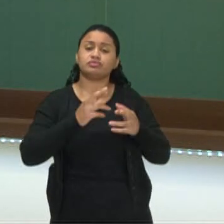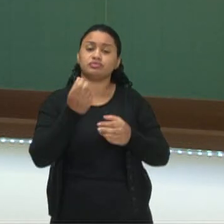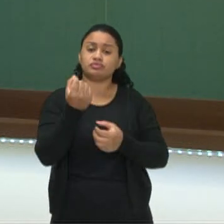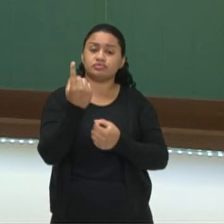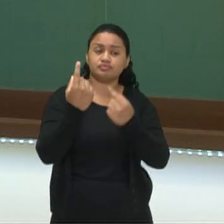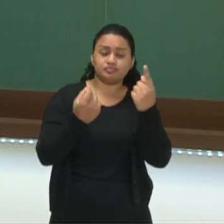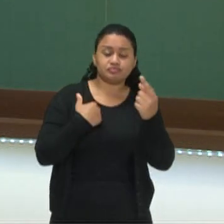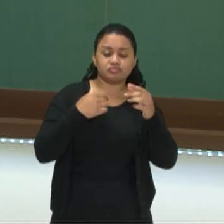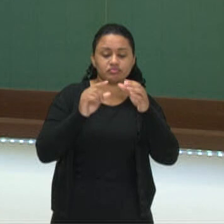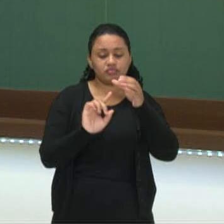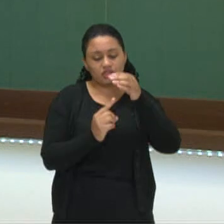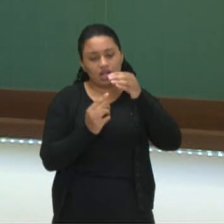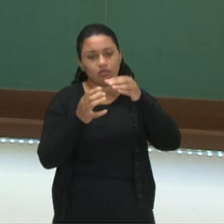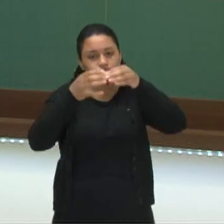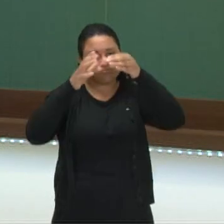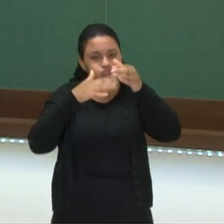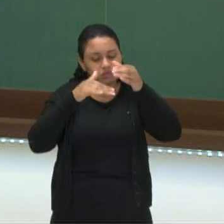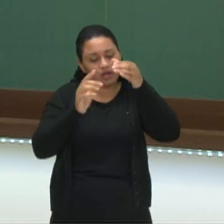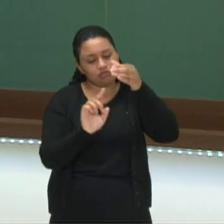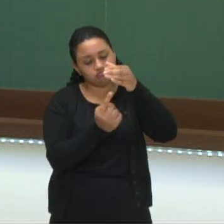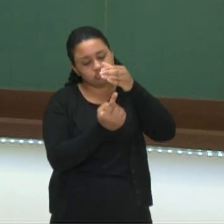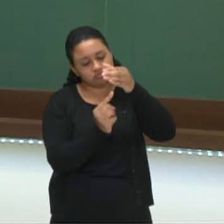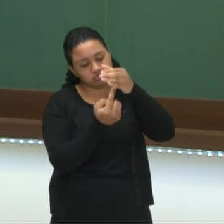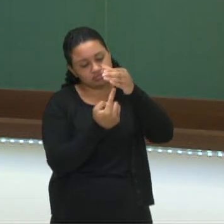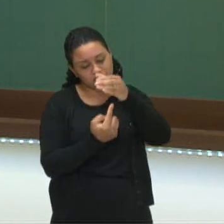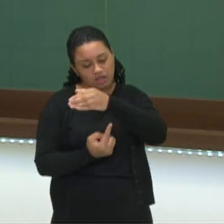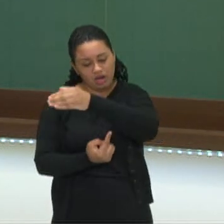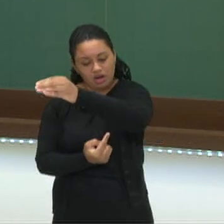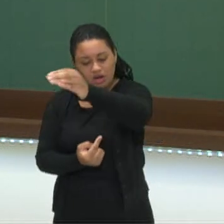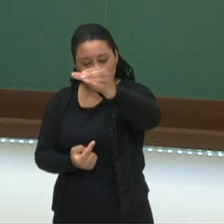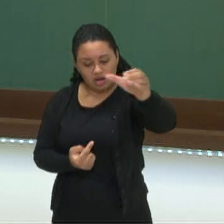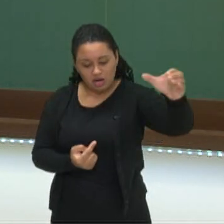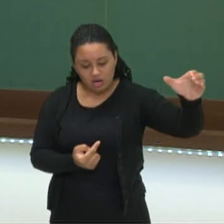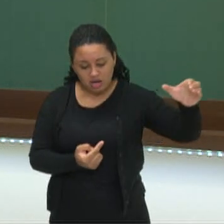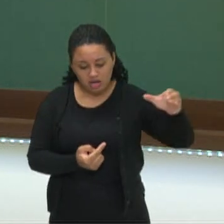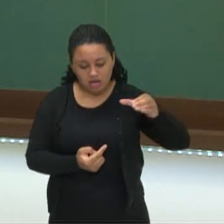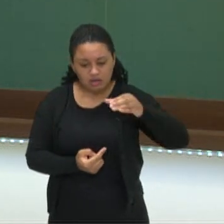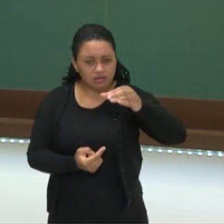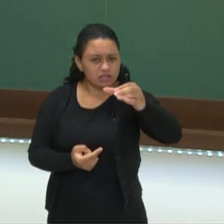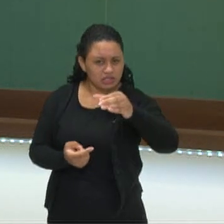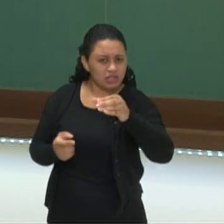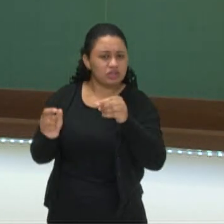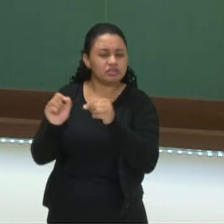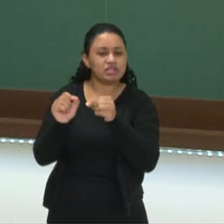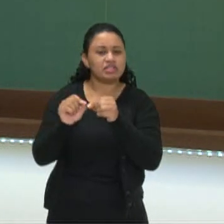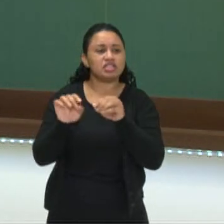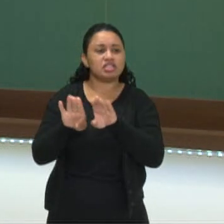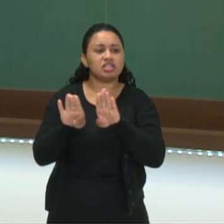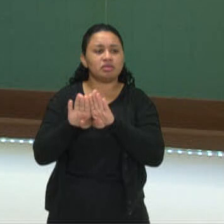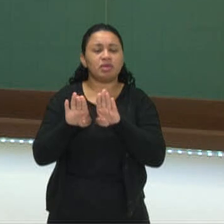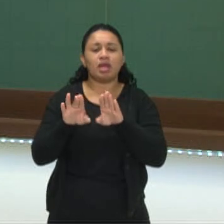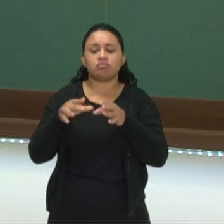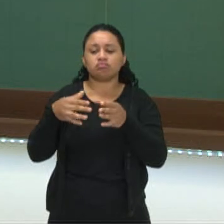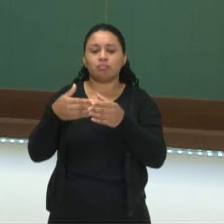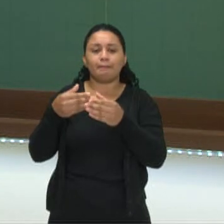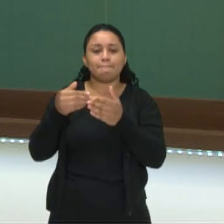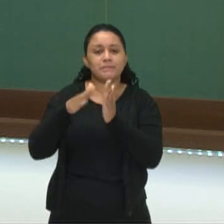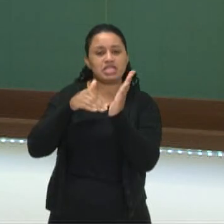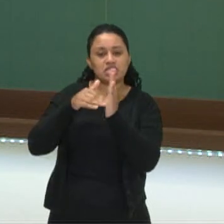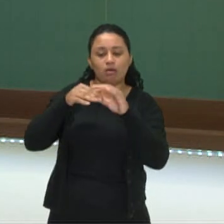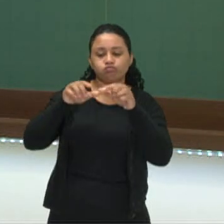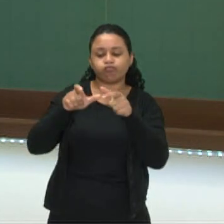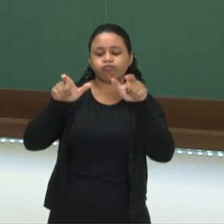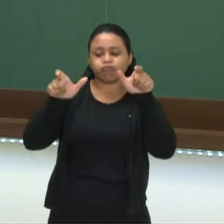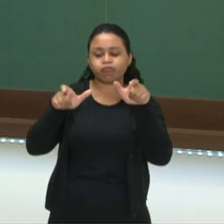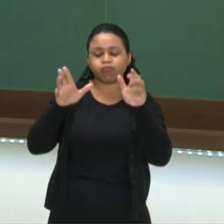de tinta, furar e jogar as latas por cima da pintura. E começa a pegar brochas de pintura, que são aqueles pincéis extremamente largos, e começa a